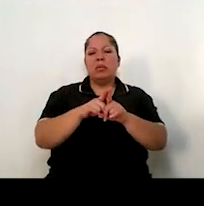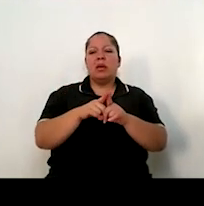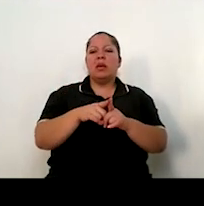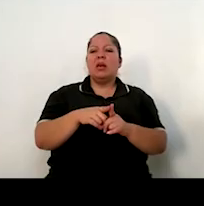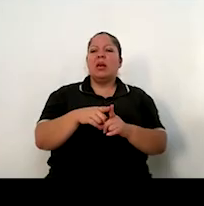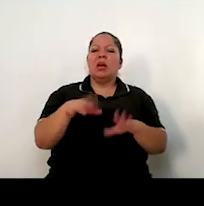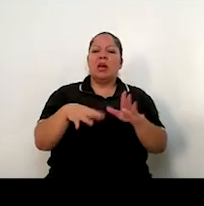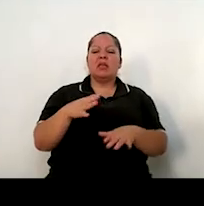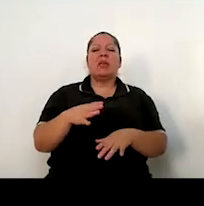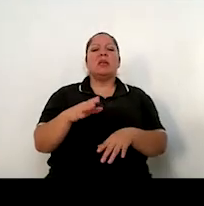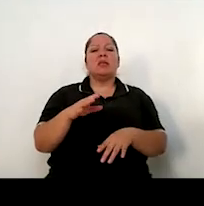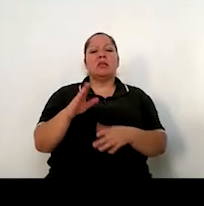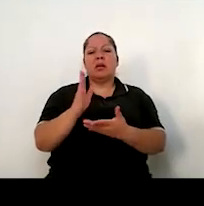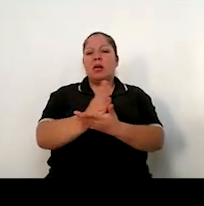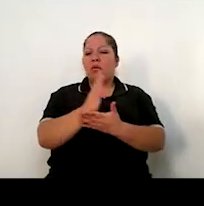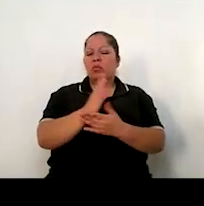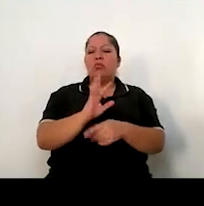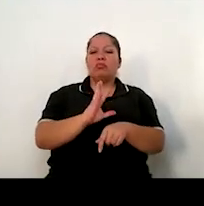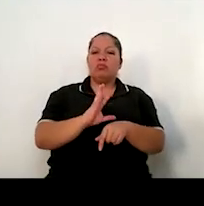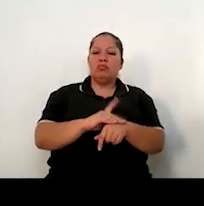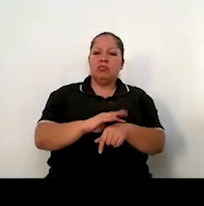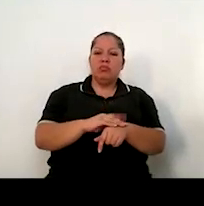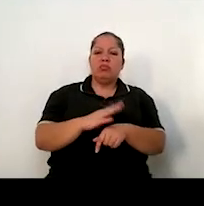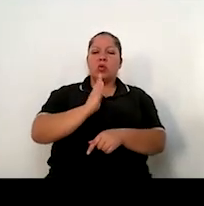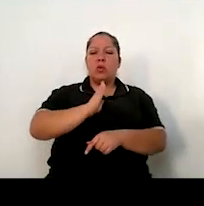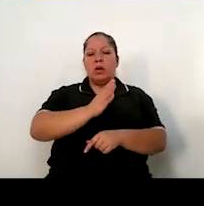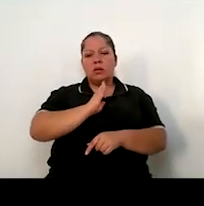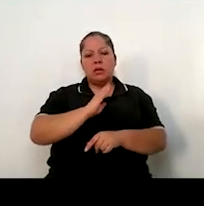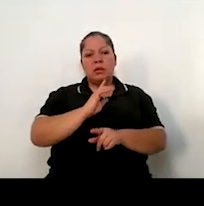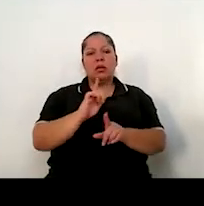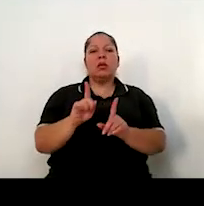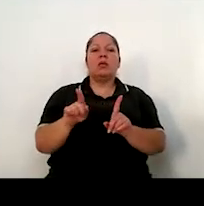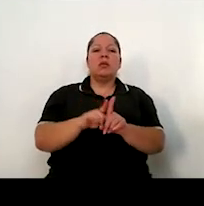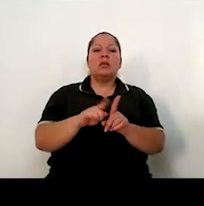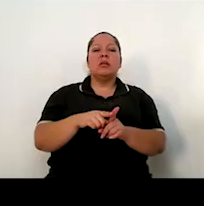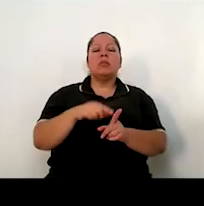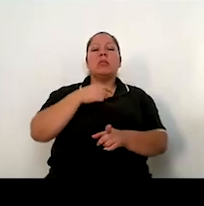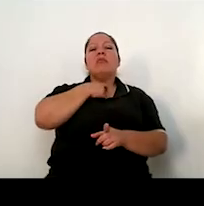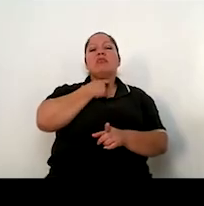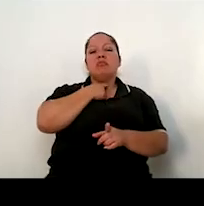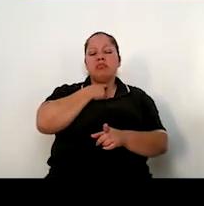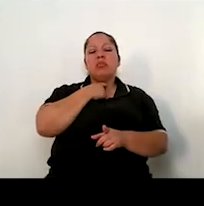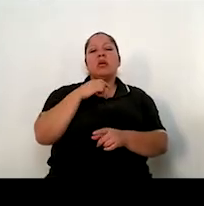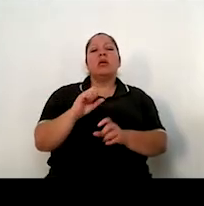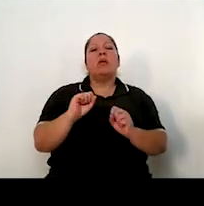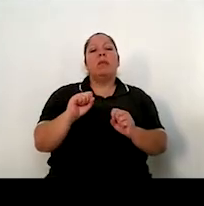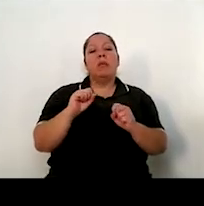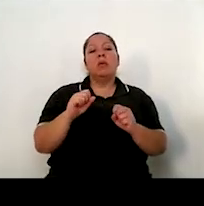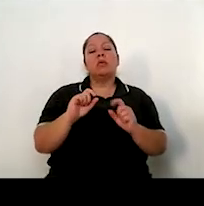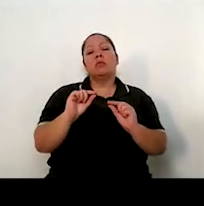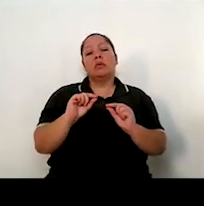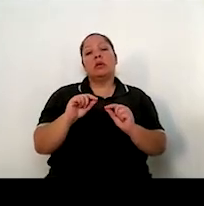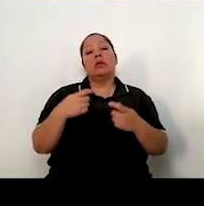doenças cardiológicas e endocrinológicas também. Adotar hábitos saudáveis é fundamental. Então, manter uma